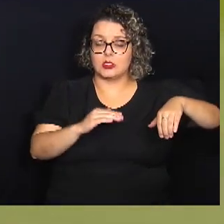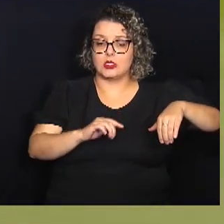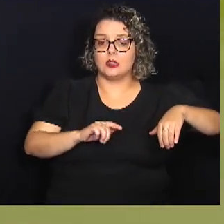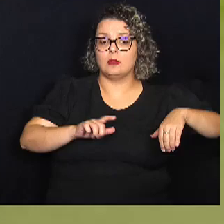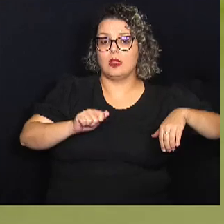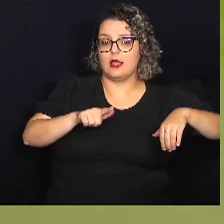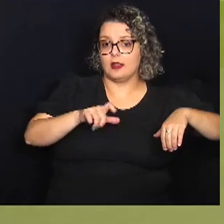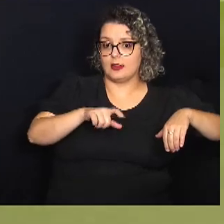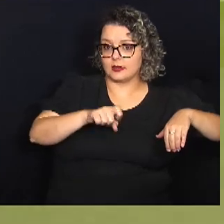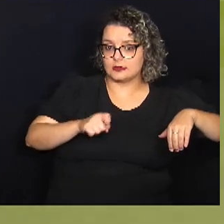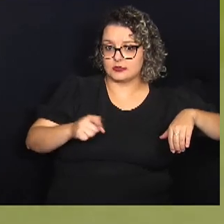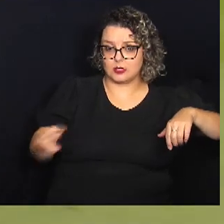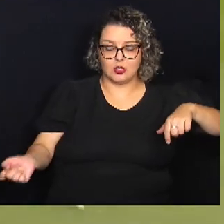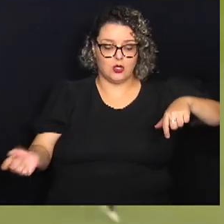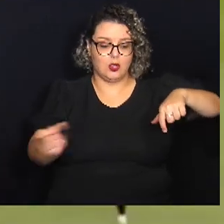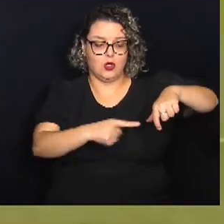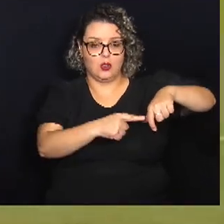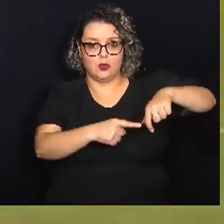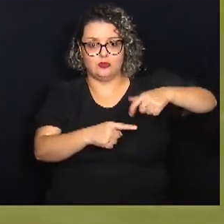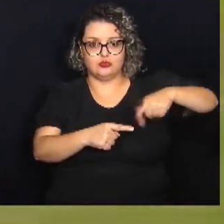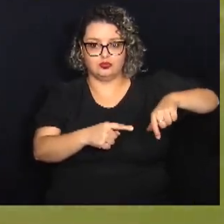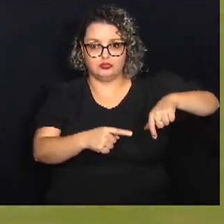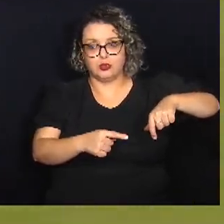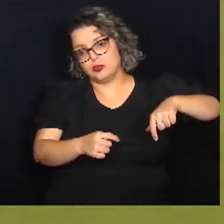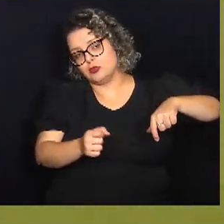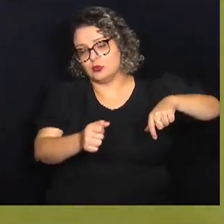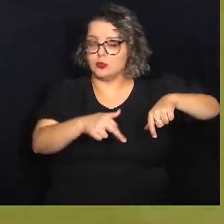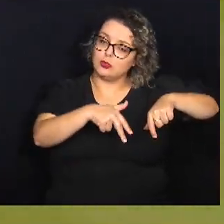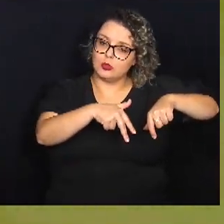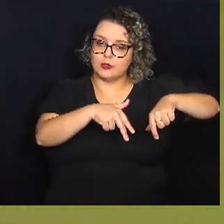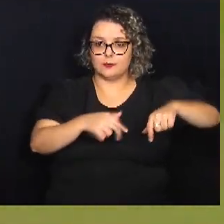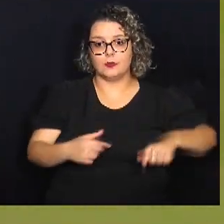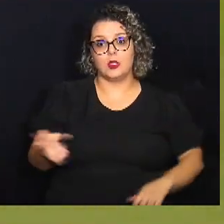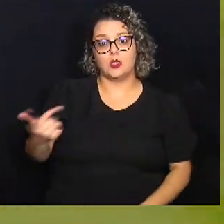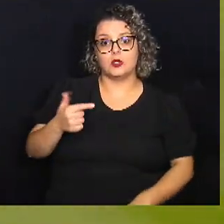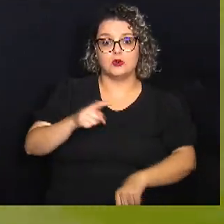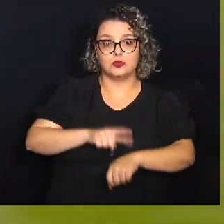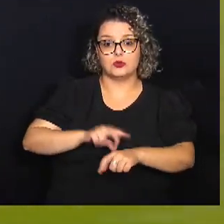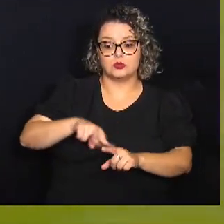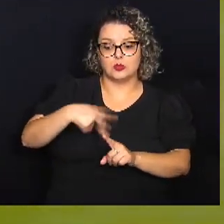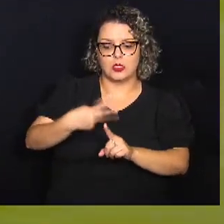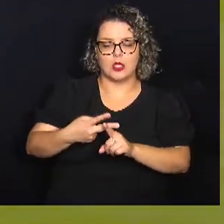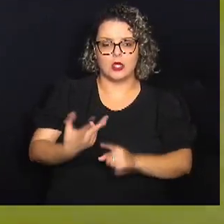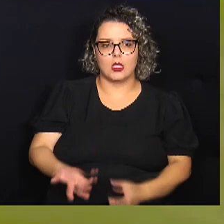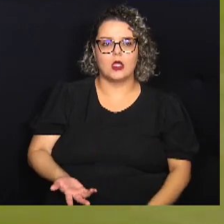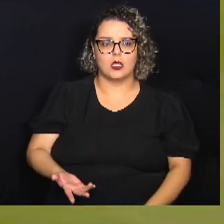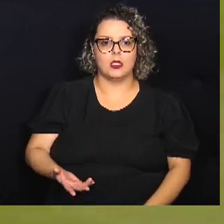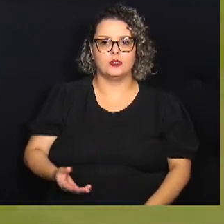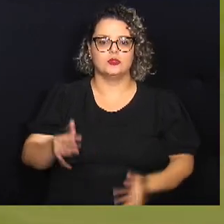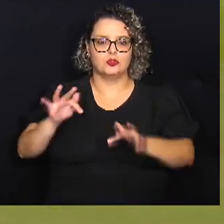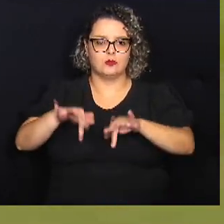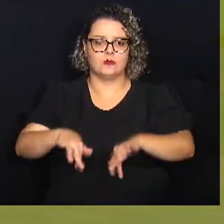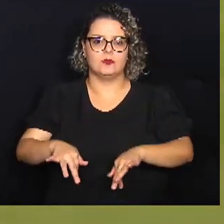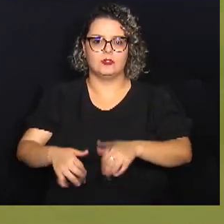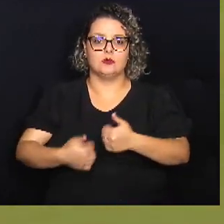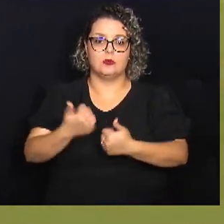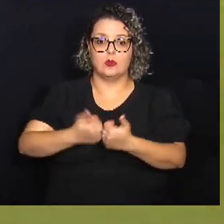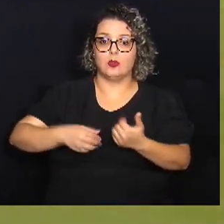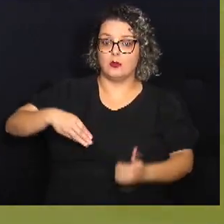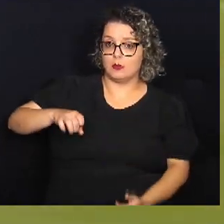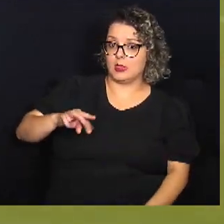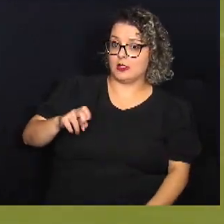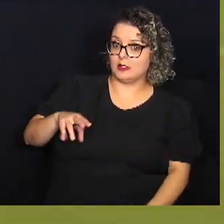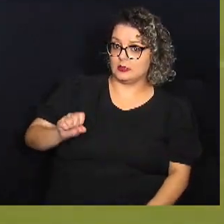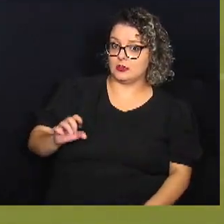segunda trave para balançar as redes de cabeça. E o segundo, nos acréscimos do final do jogo, com o centroavante Matheus Peixoto fechando o